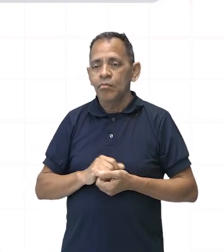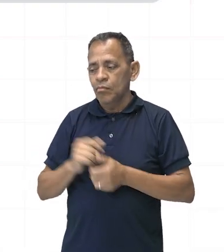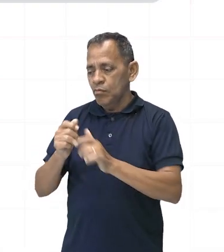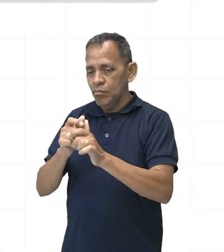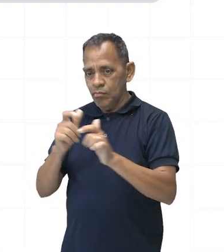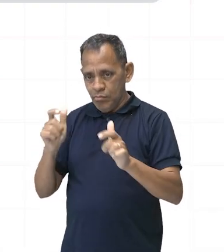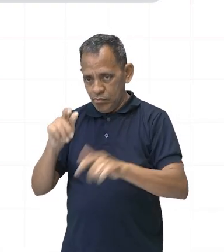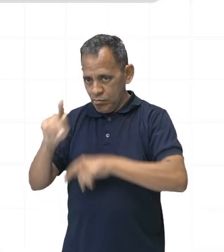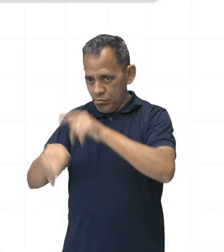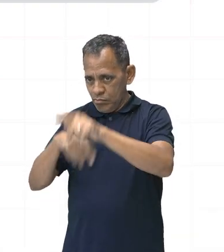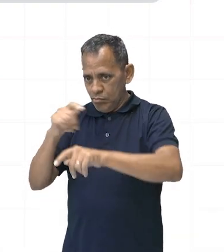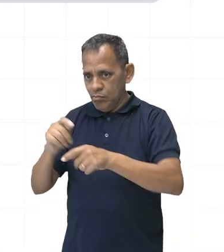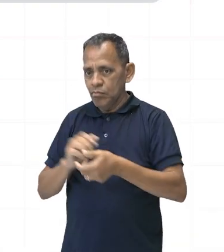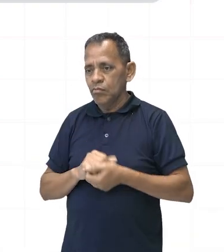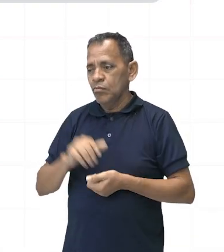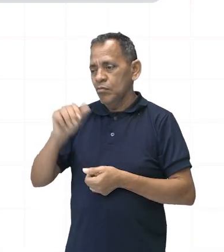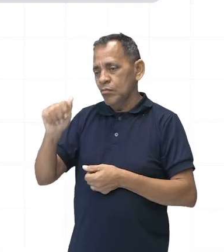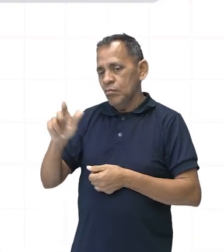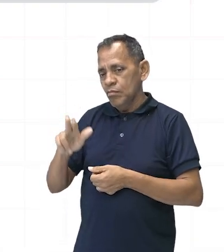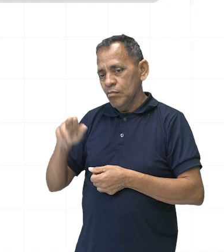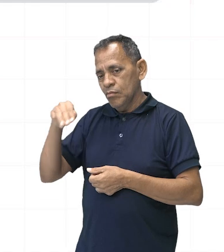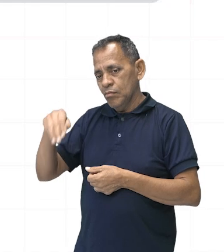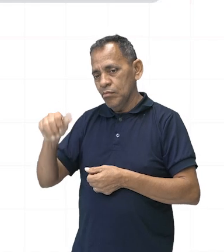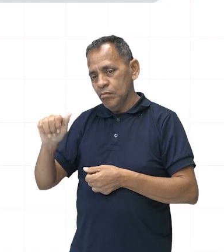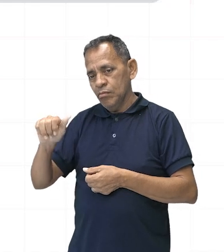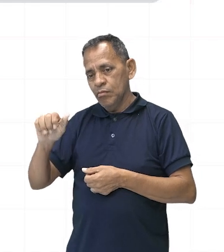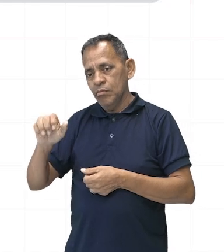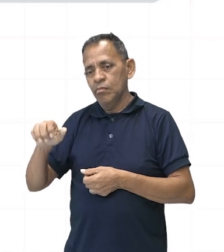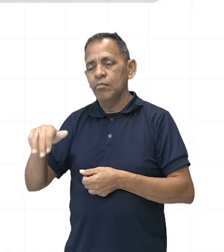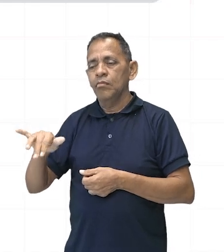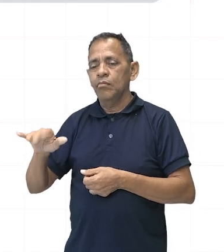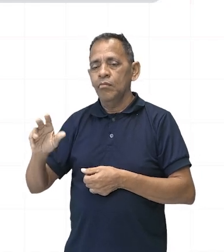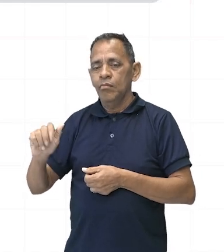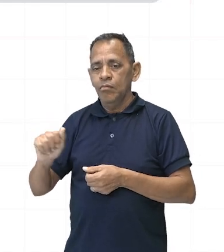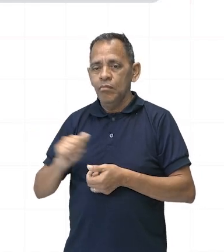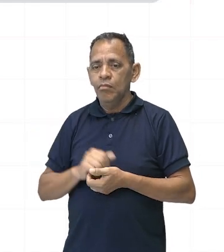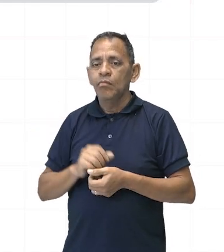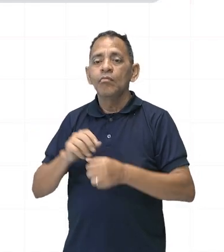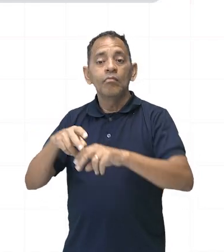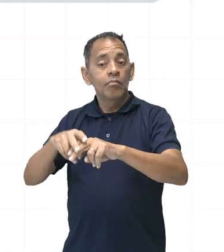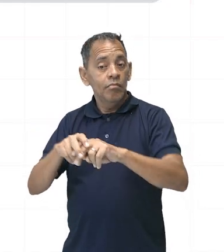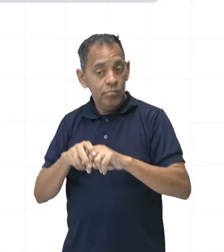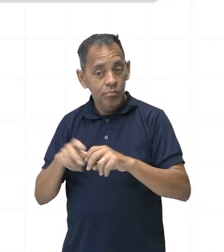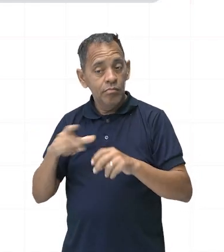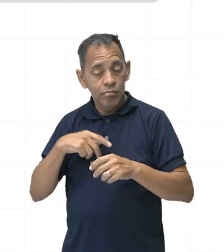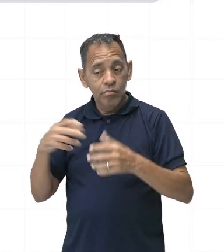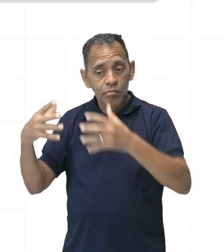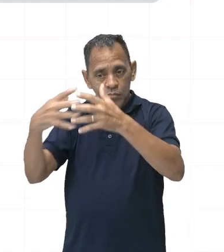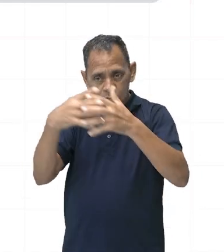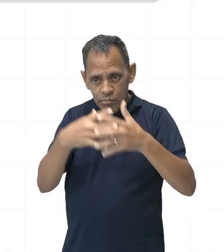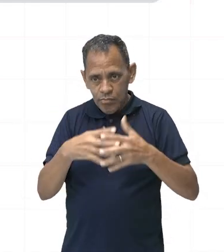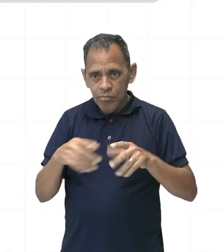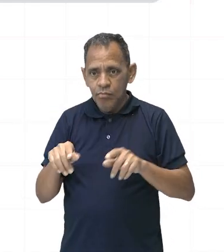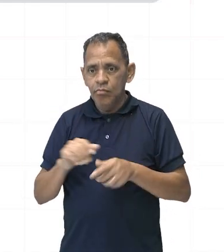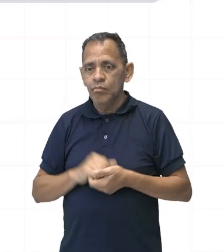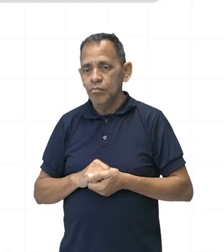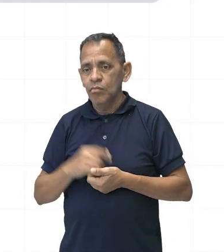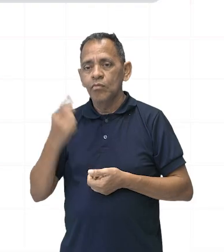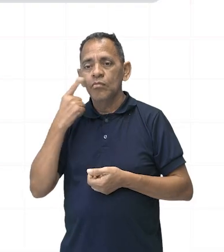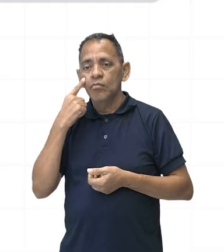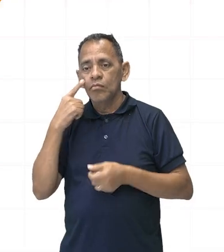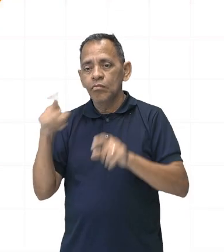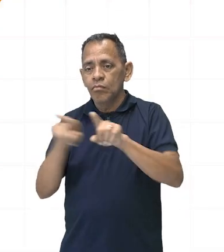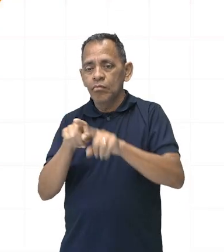maioria da população vai ser armênia, por isso que acaba surgindo este conflito, tá? A gente vai observar